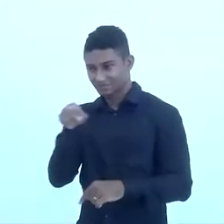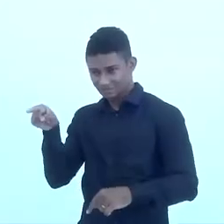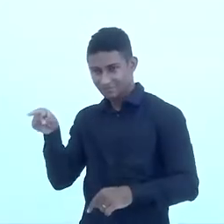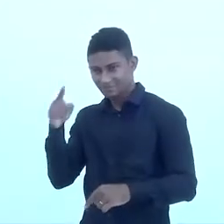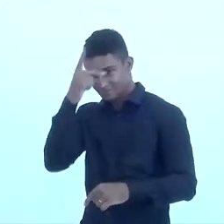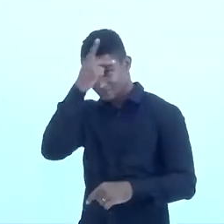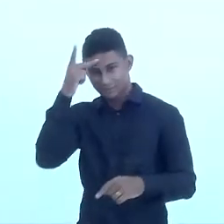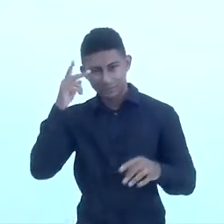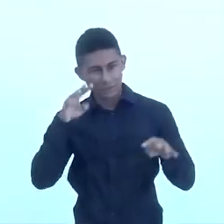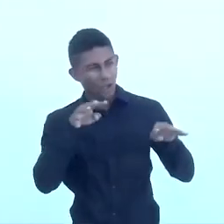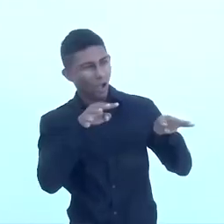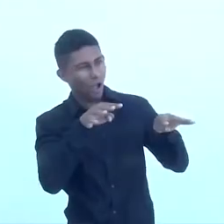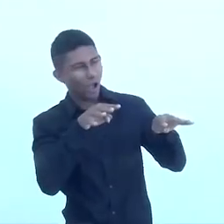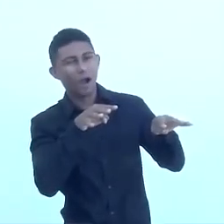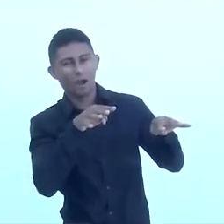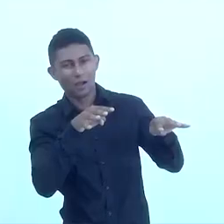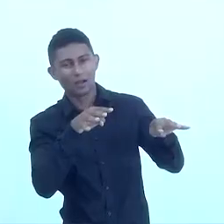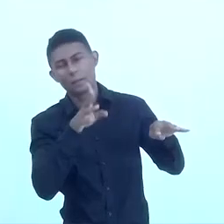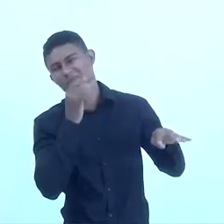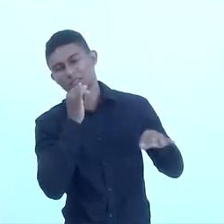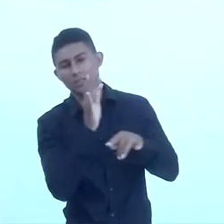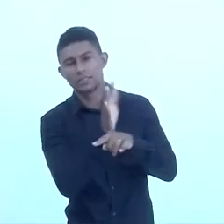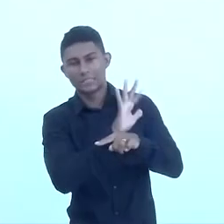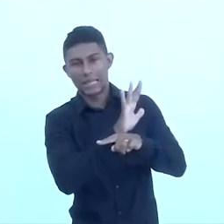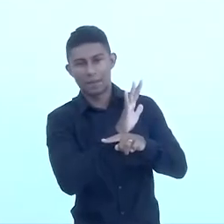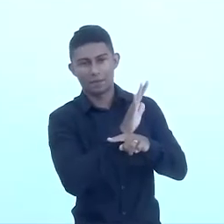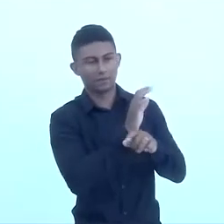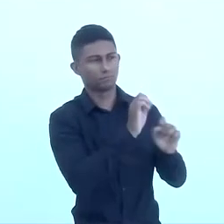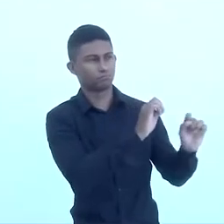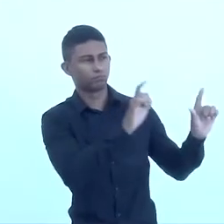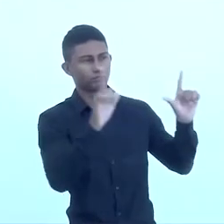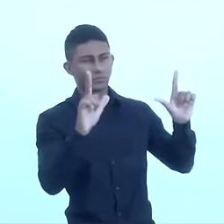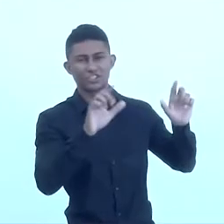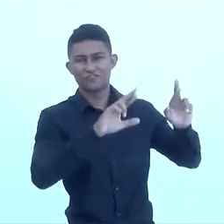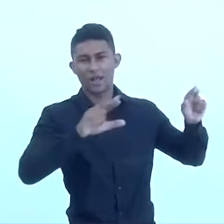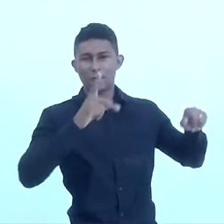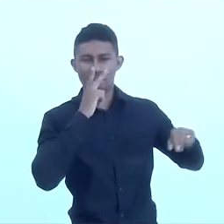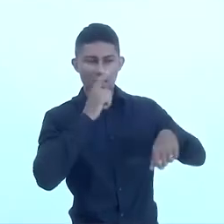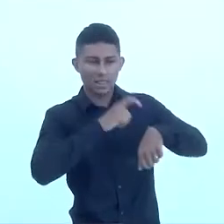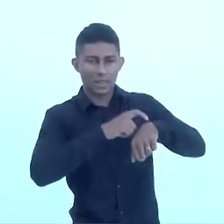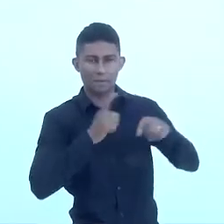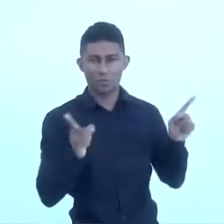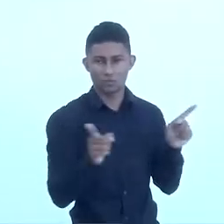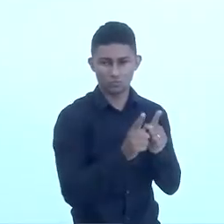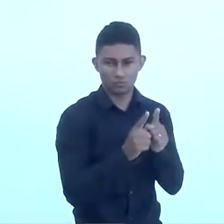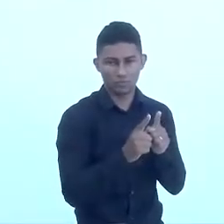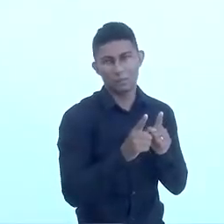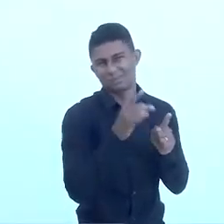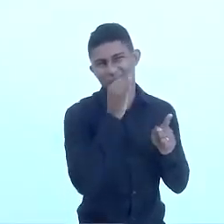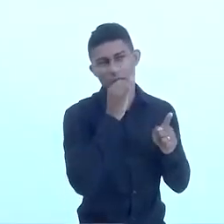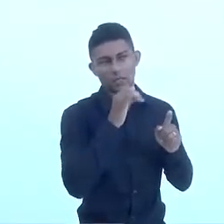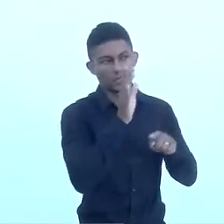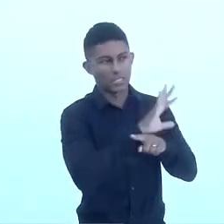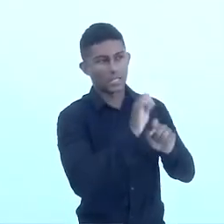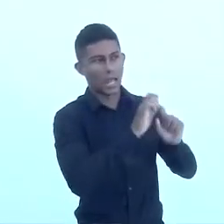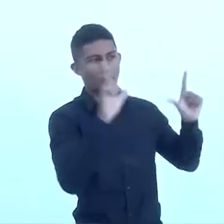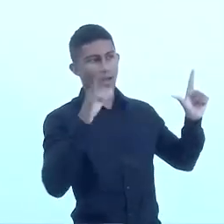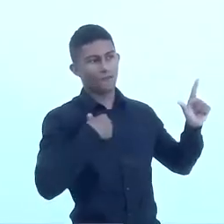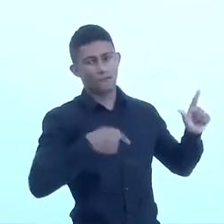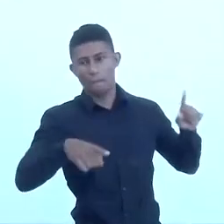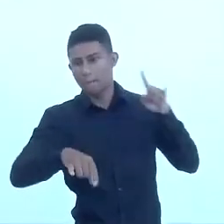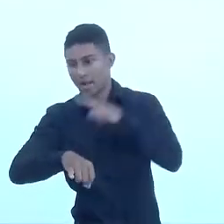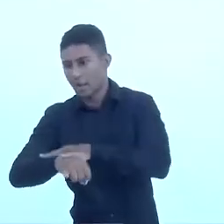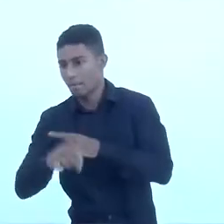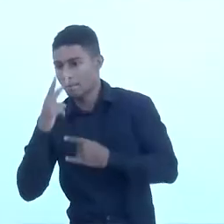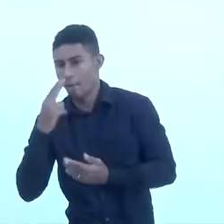dele, como no cinema, que tem um tempo mais restrito, você não pode sair no banheiro, você perde às vezes o